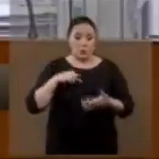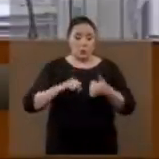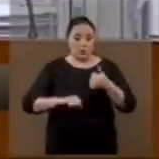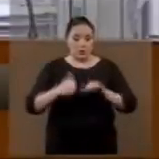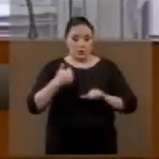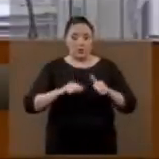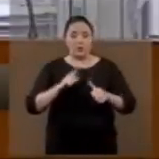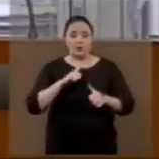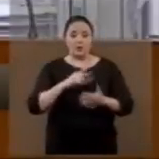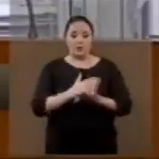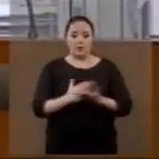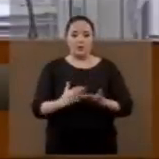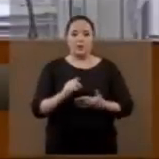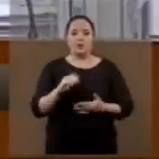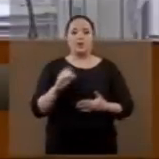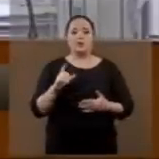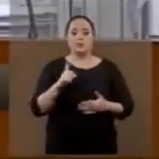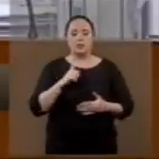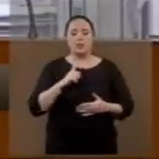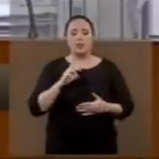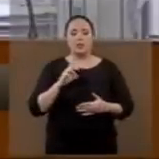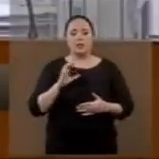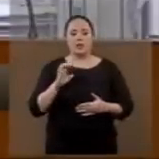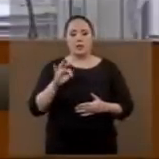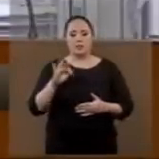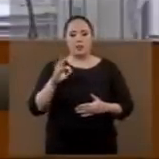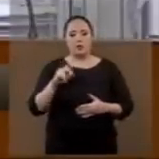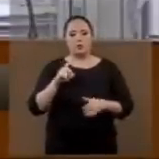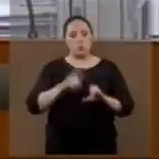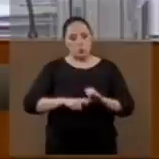Que está na inicial é com efeito suspensivo.